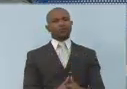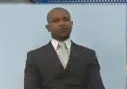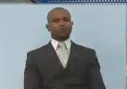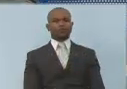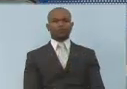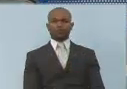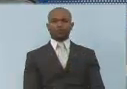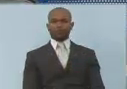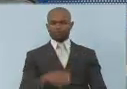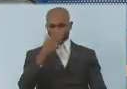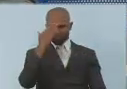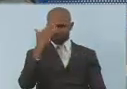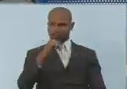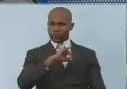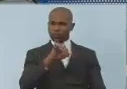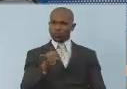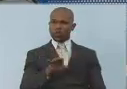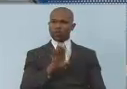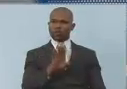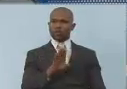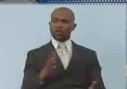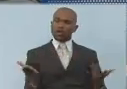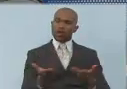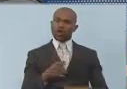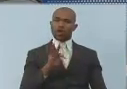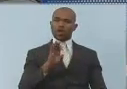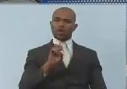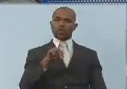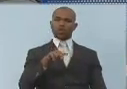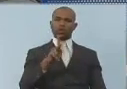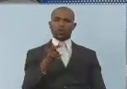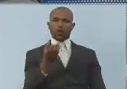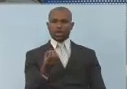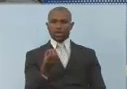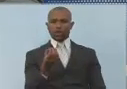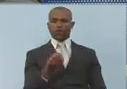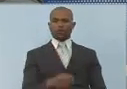Obrigado, JB. O Toninho Antônio Aparecido,